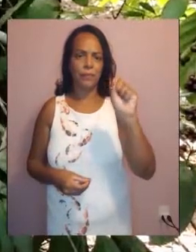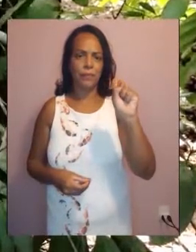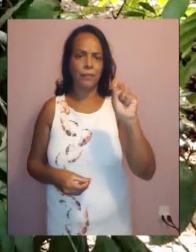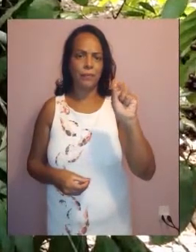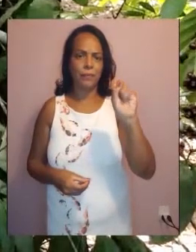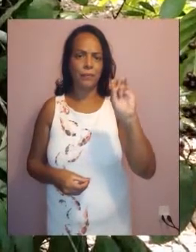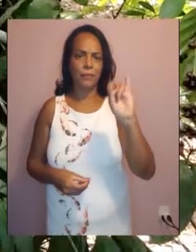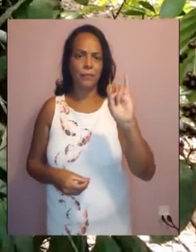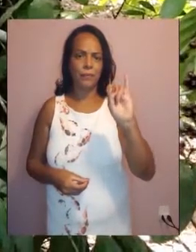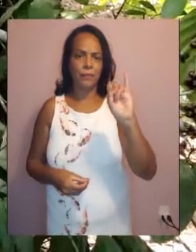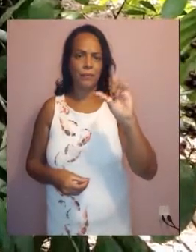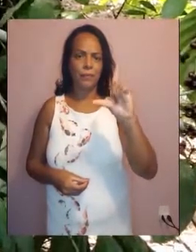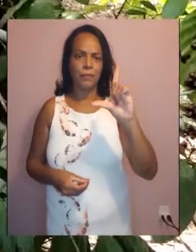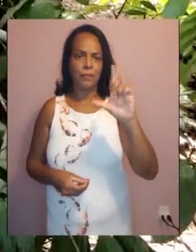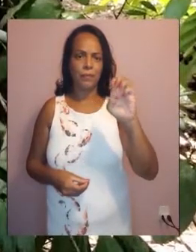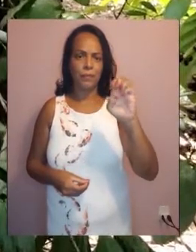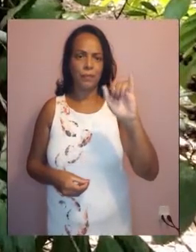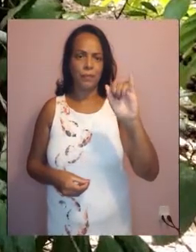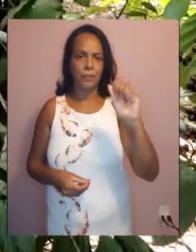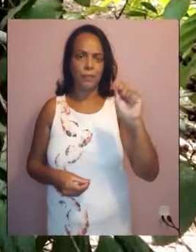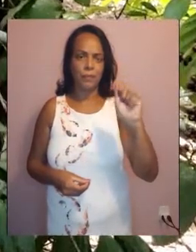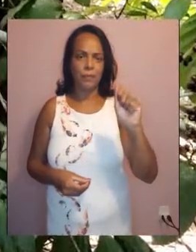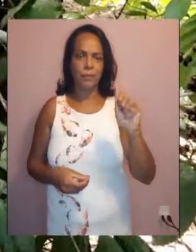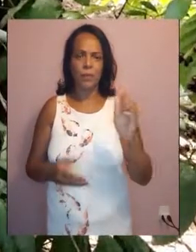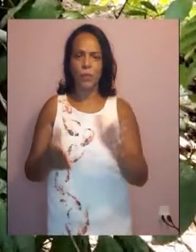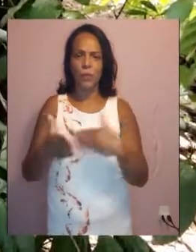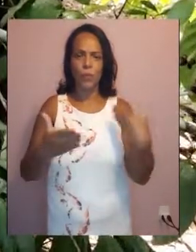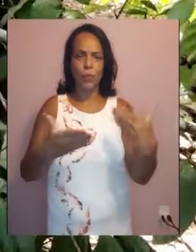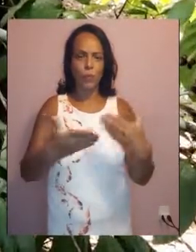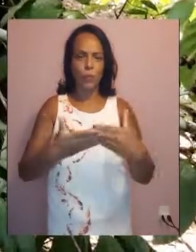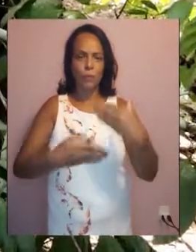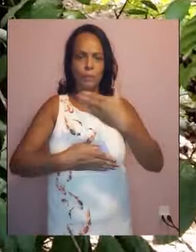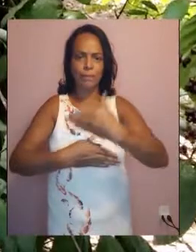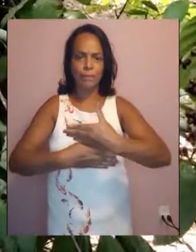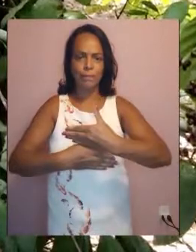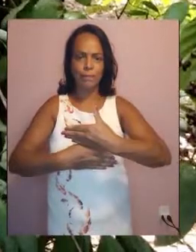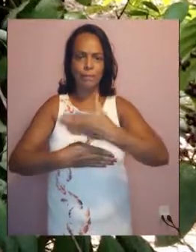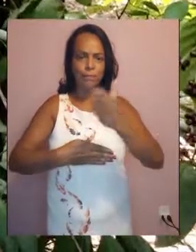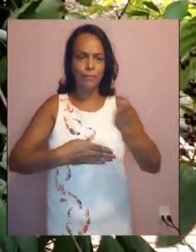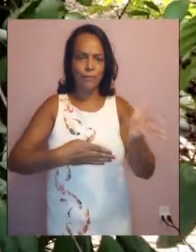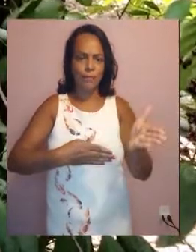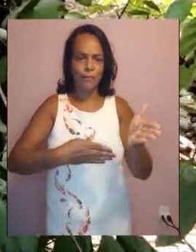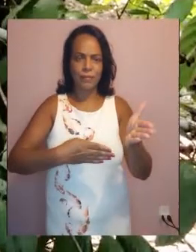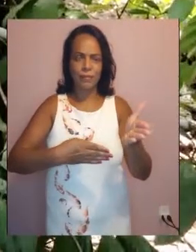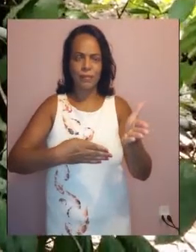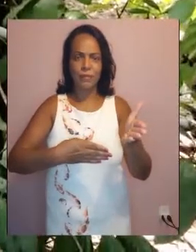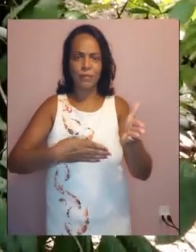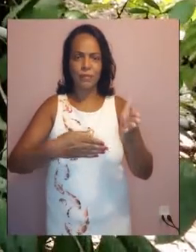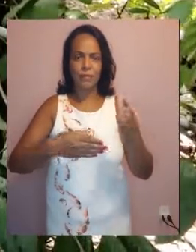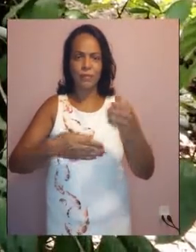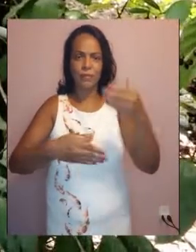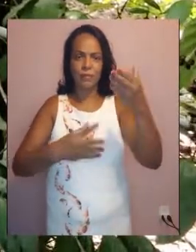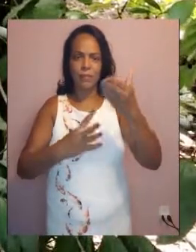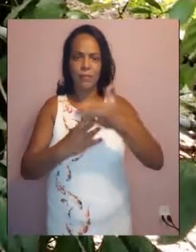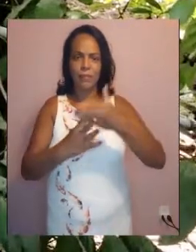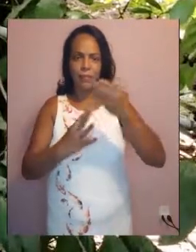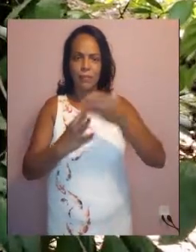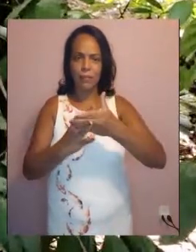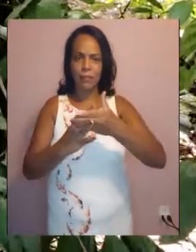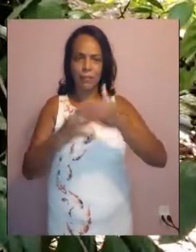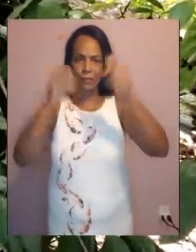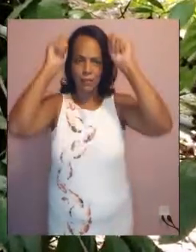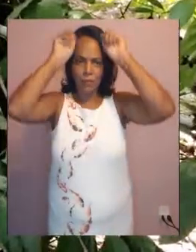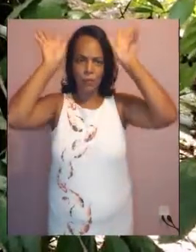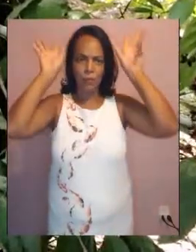que fazia o Acre limite com o Peru, né? Inclusive a cidade de